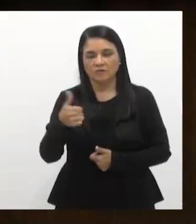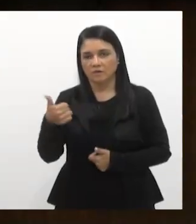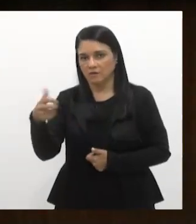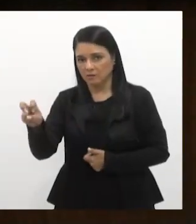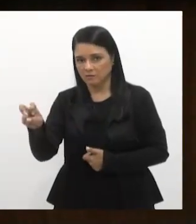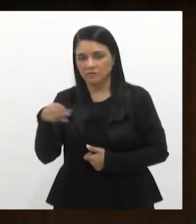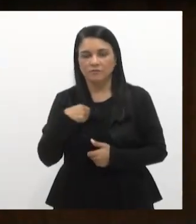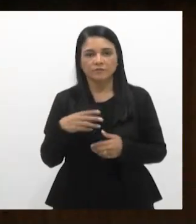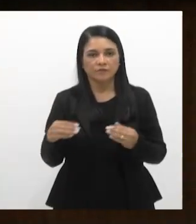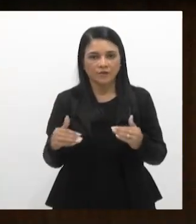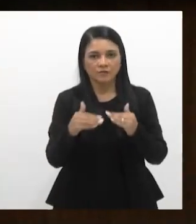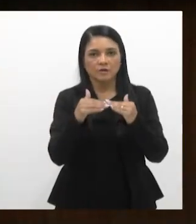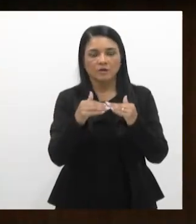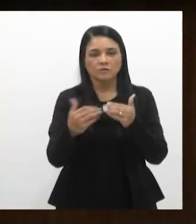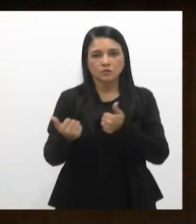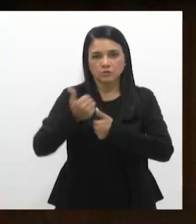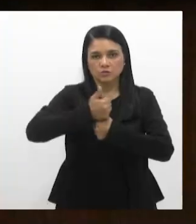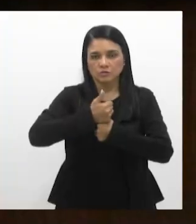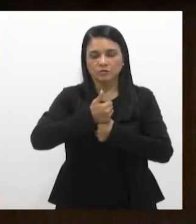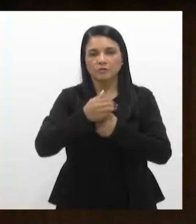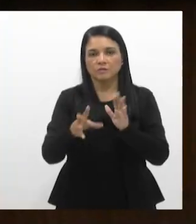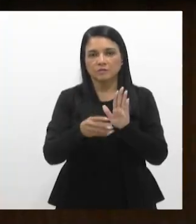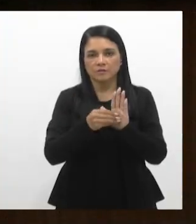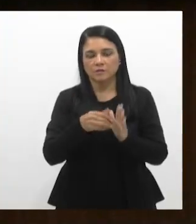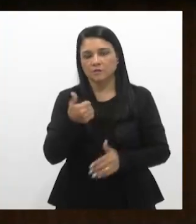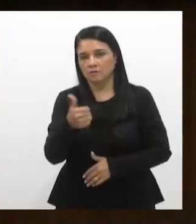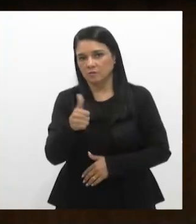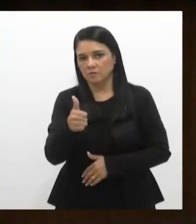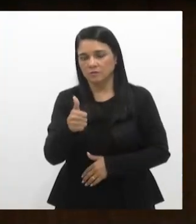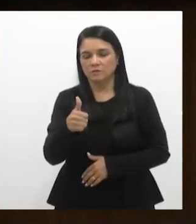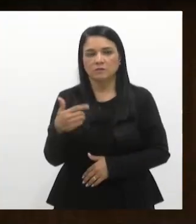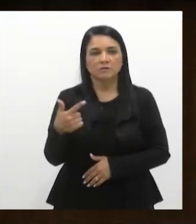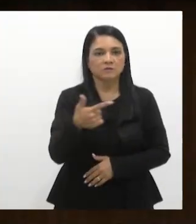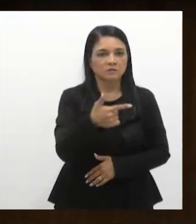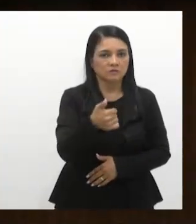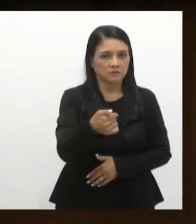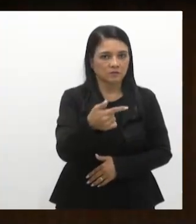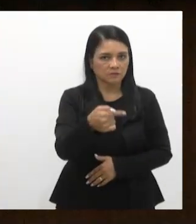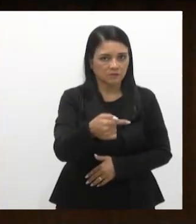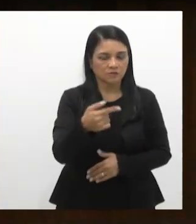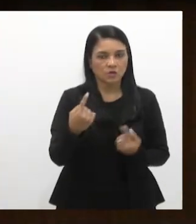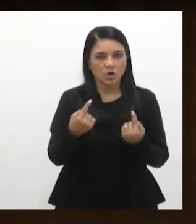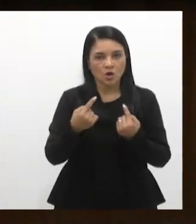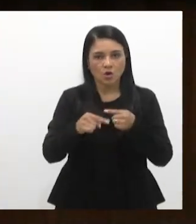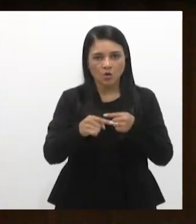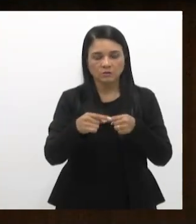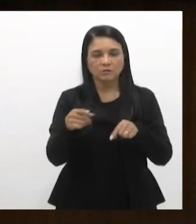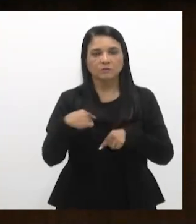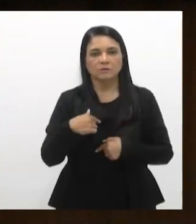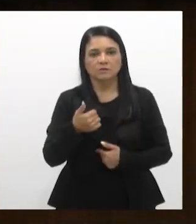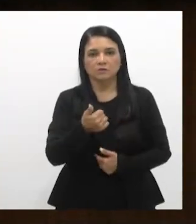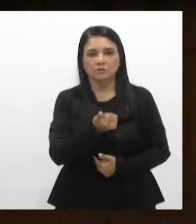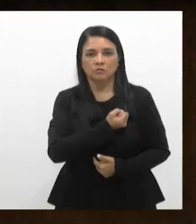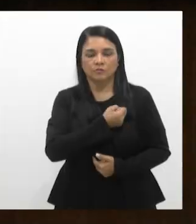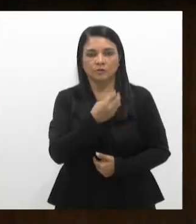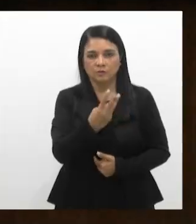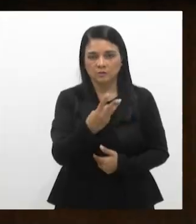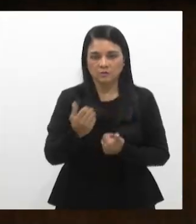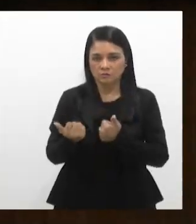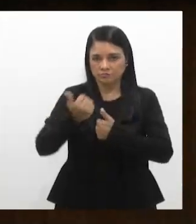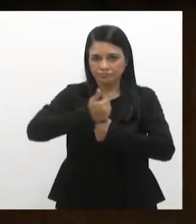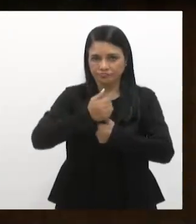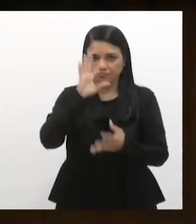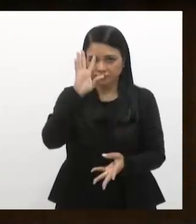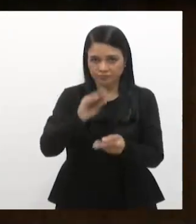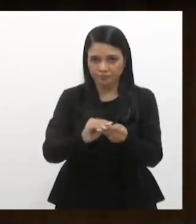15. Favorável com subemenda aglutinativa às emendas 11 e 17. Contrário à emenda número 3, concluído por substitutivo.